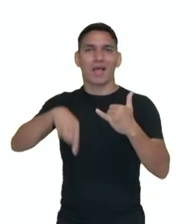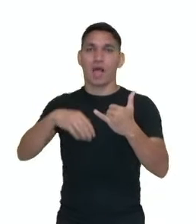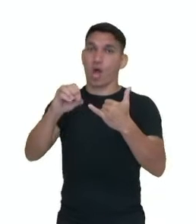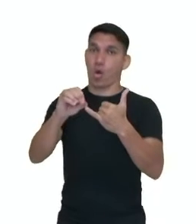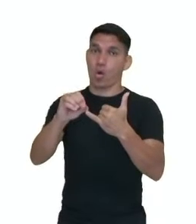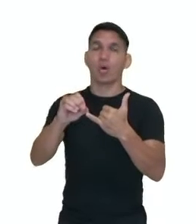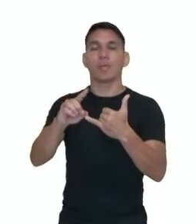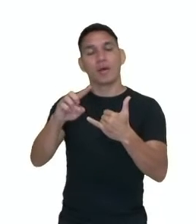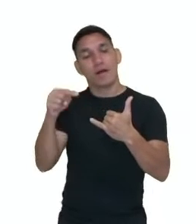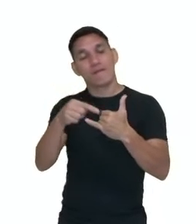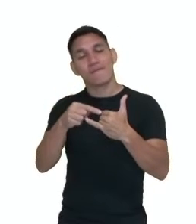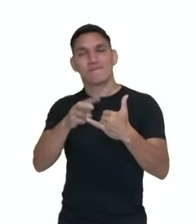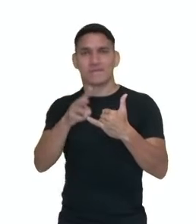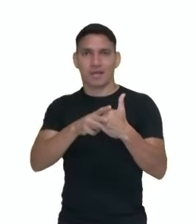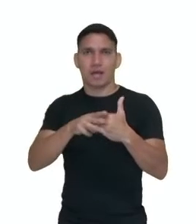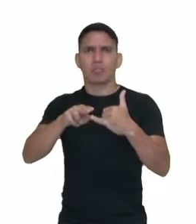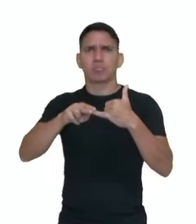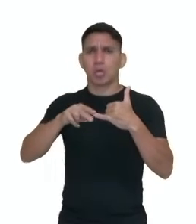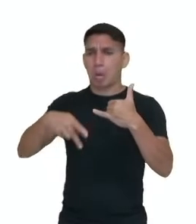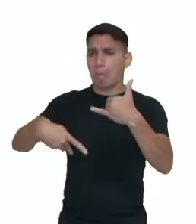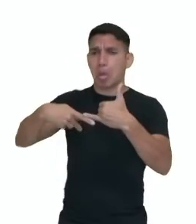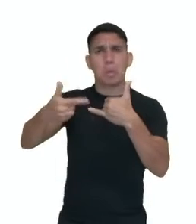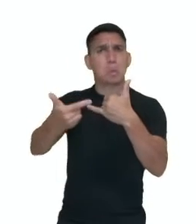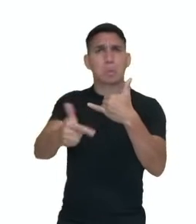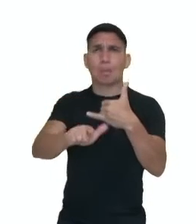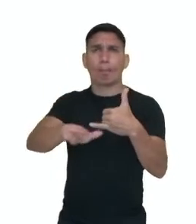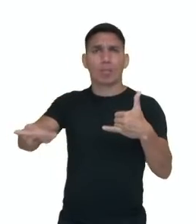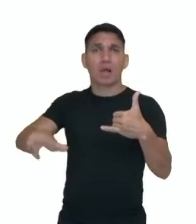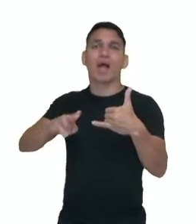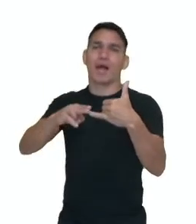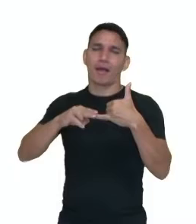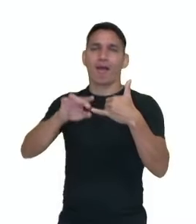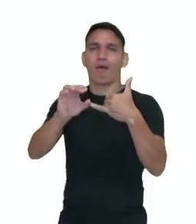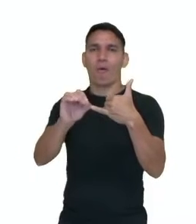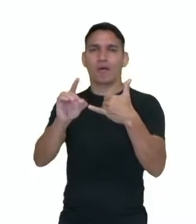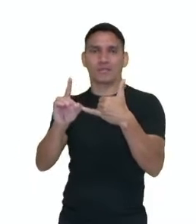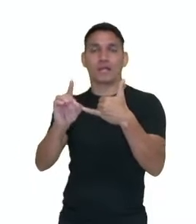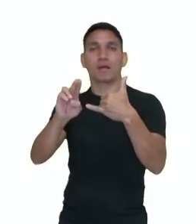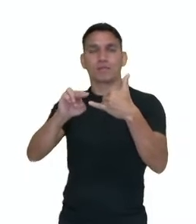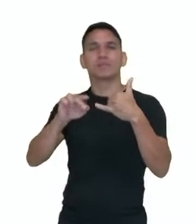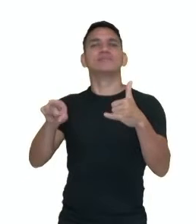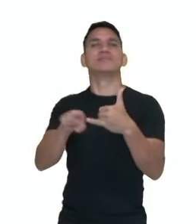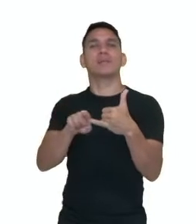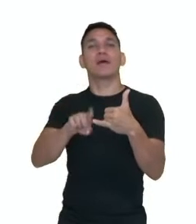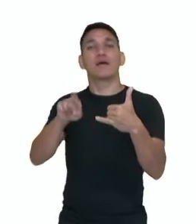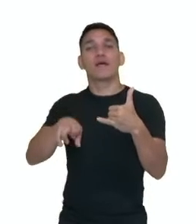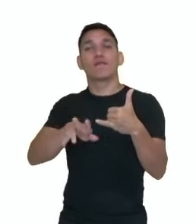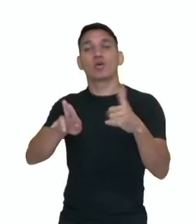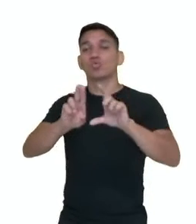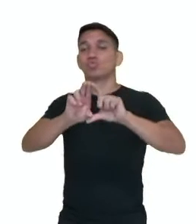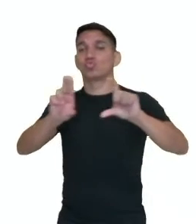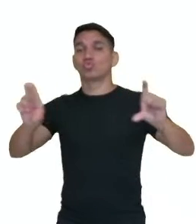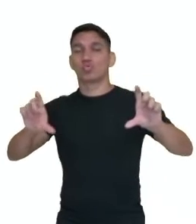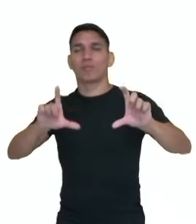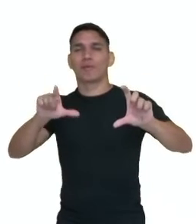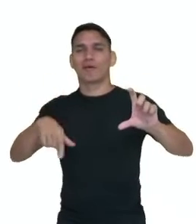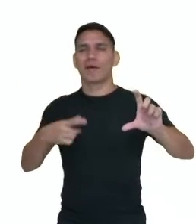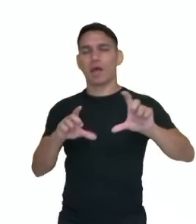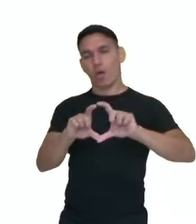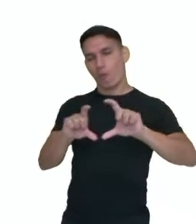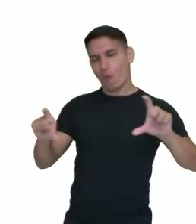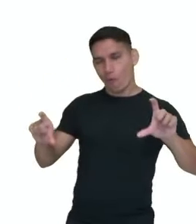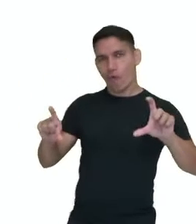objeto do verbo. Nesse caso, sem preposição, objeto direto. E isso vai para o nome da nossa oração, que é uma